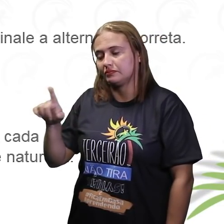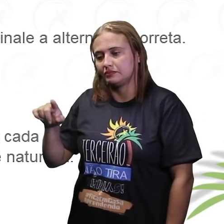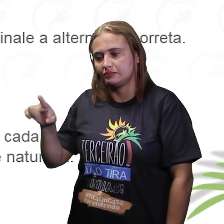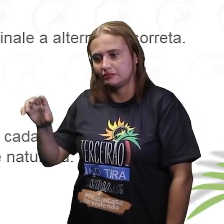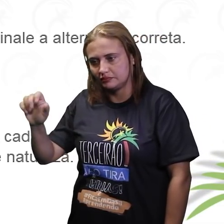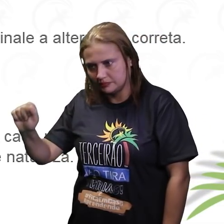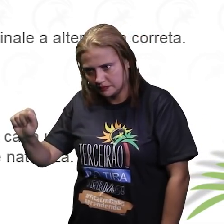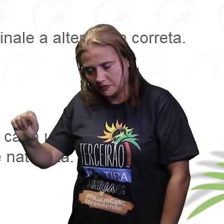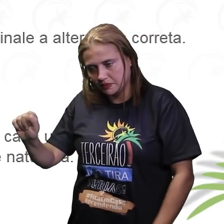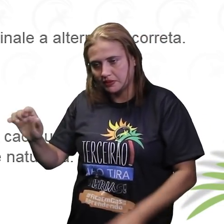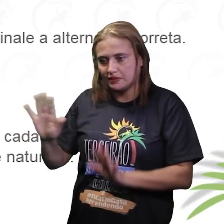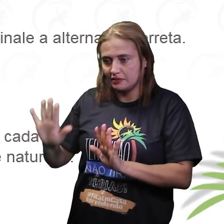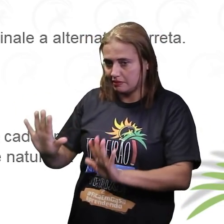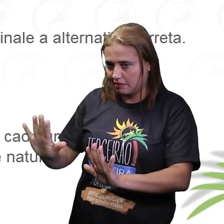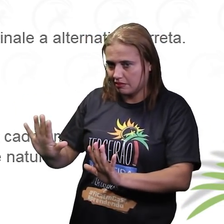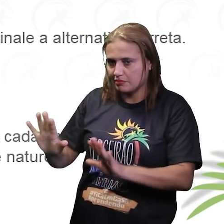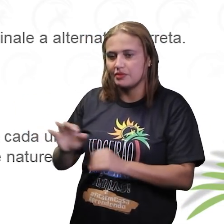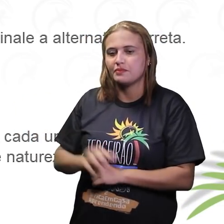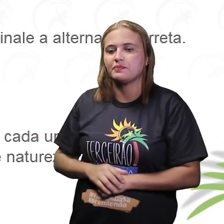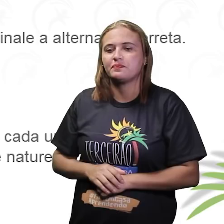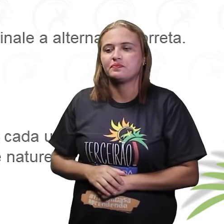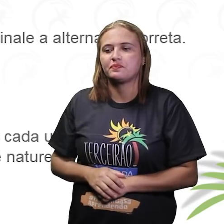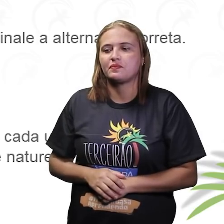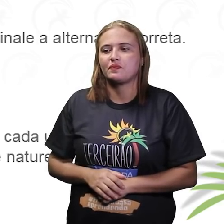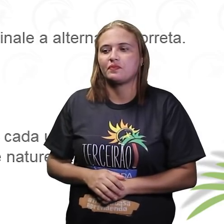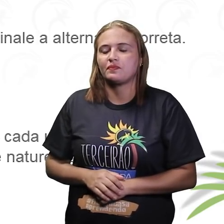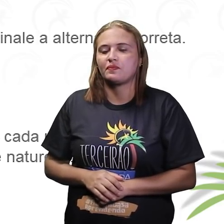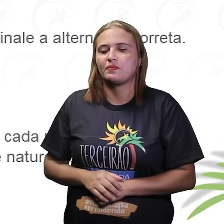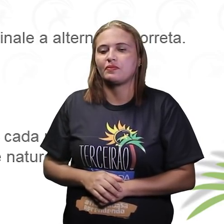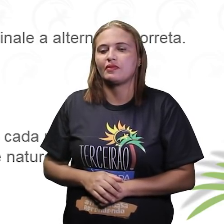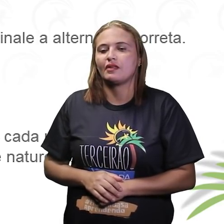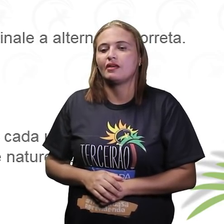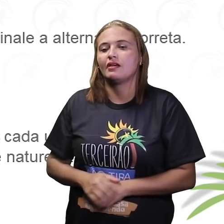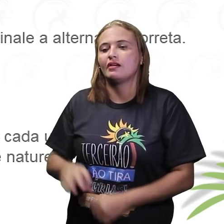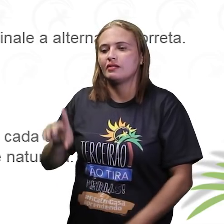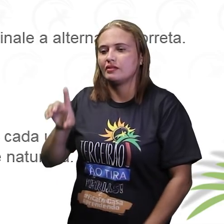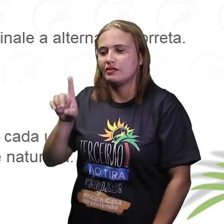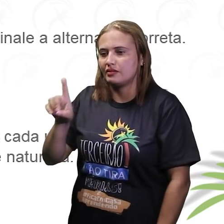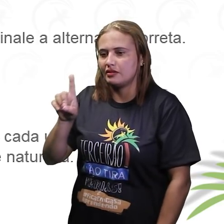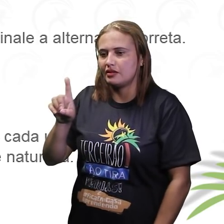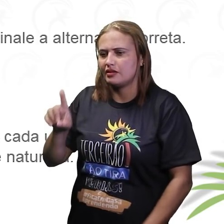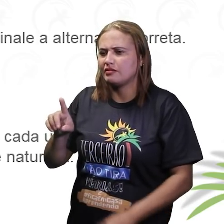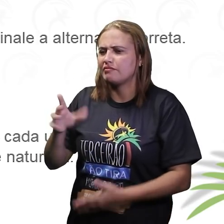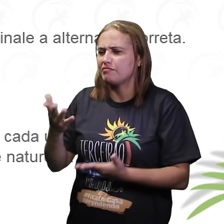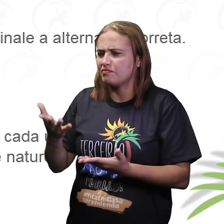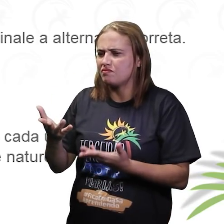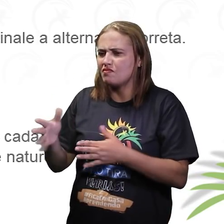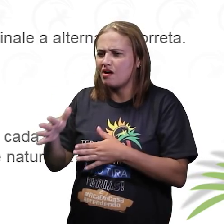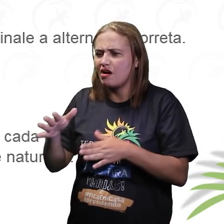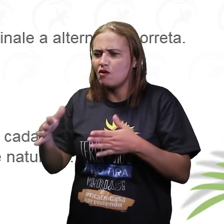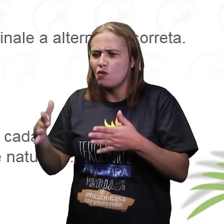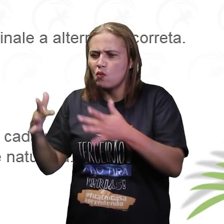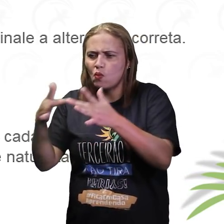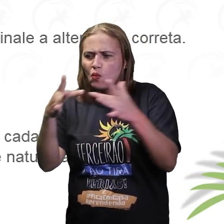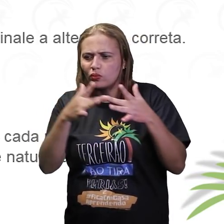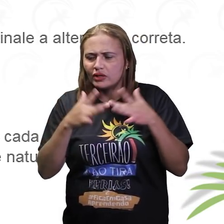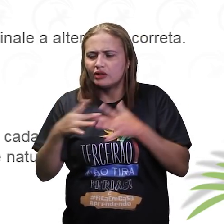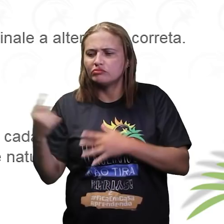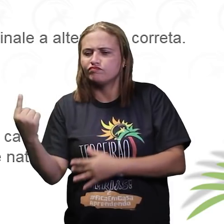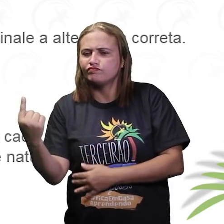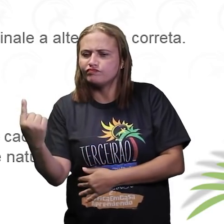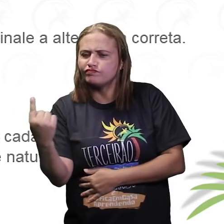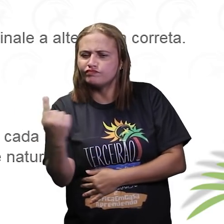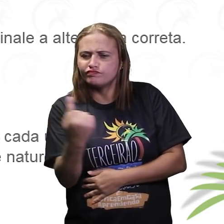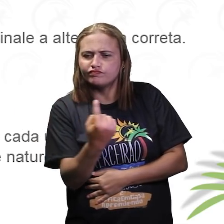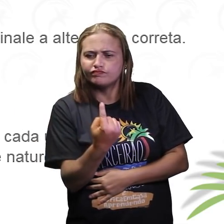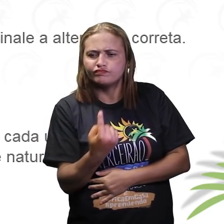convivência de cada um? Não, independe não, depende. Letra E. Segundo Locke, a existência de permissão para agir é compatível ao estado de natureza?